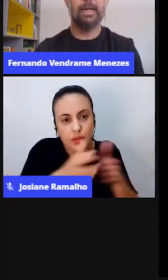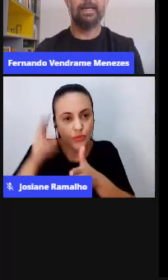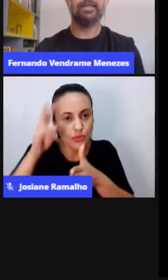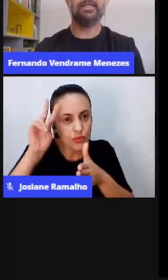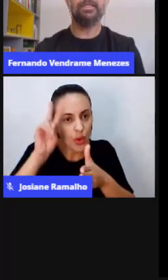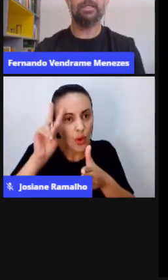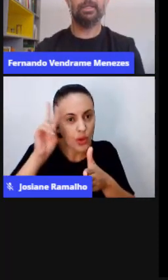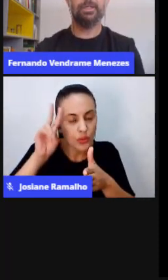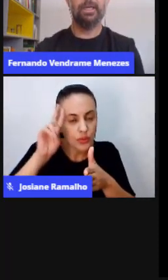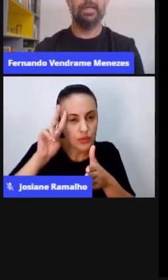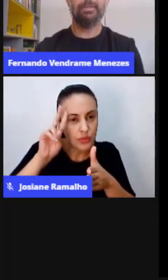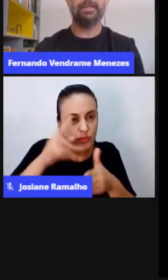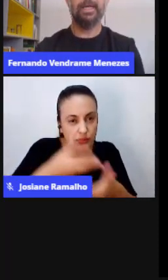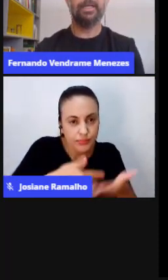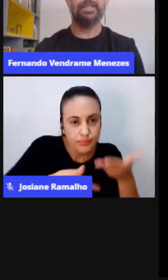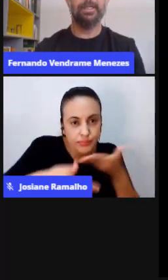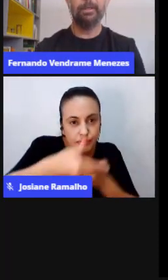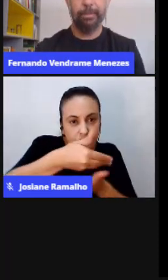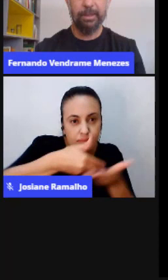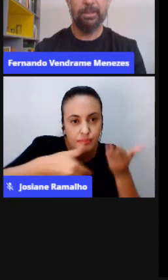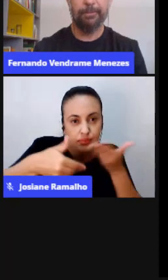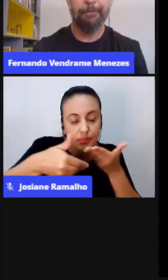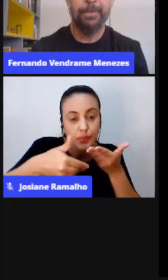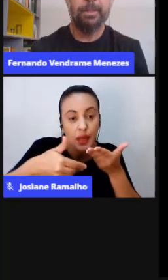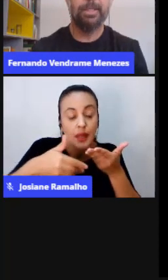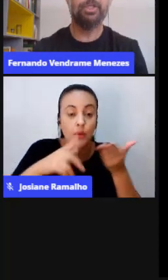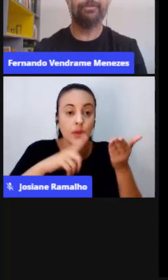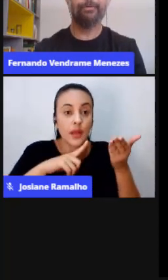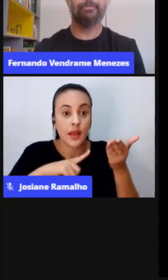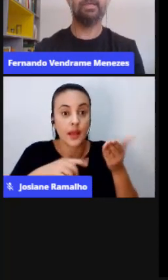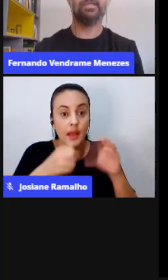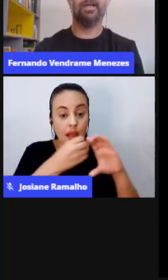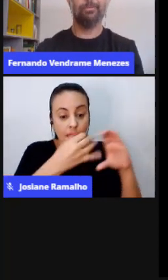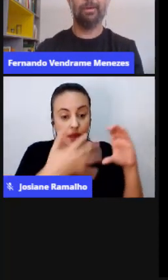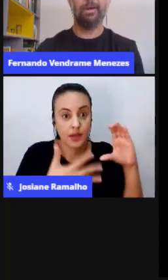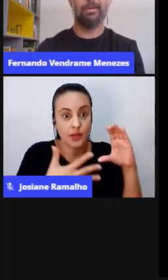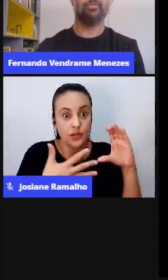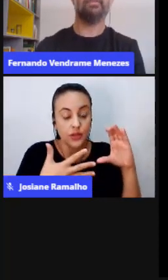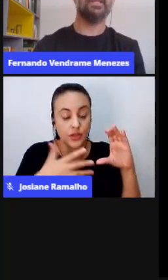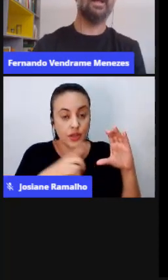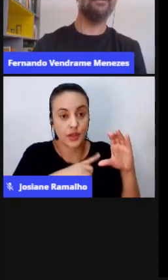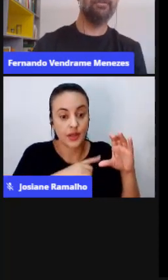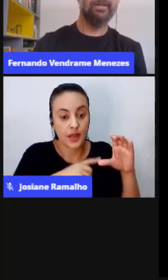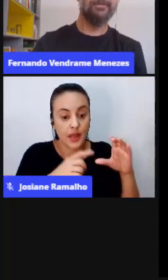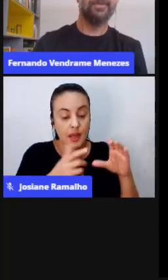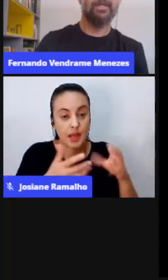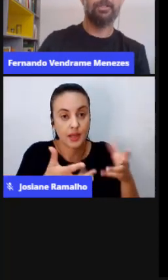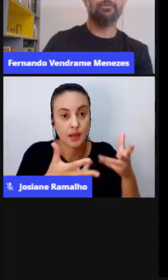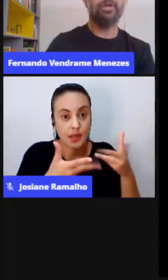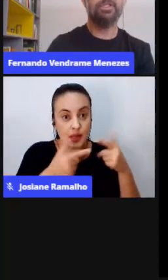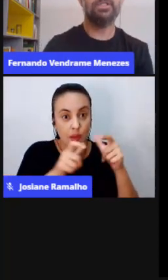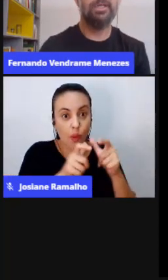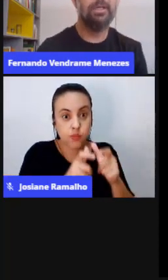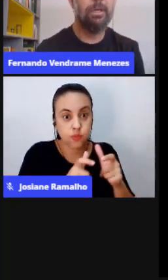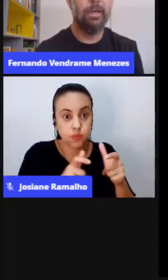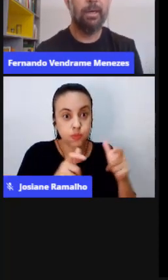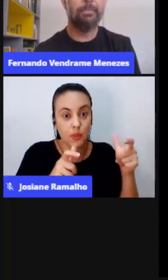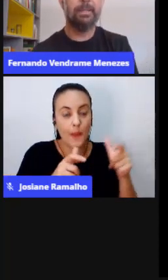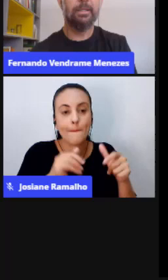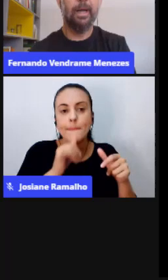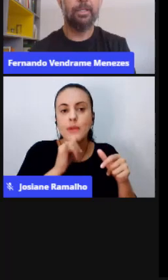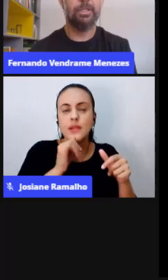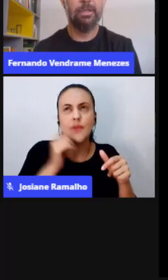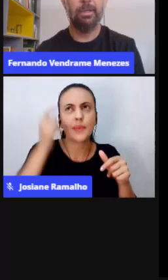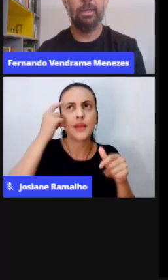têm essa característica de serem habilidades amplas. Se a gente for pensar numa metáfora, a gente pode dizer que